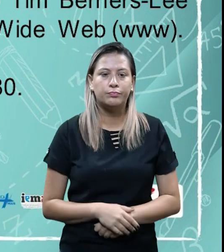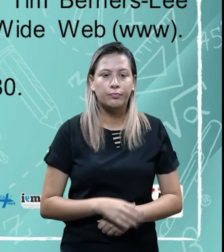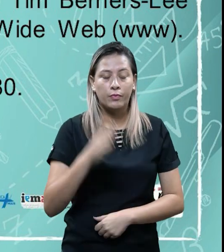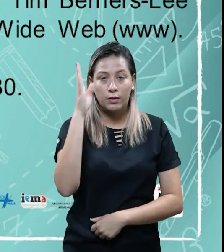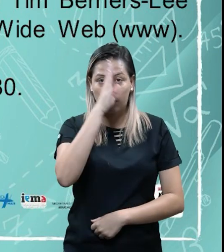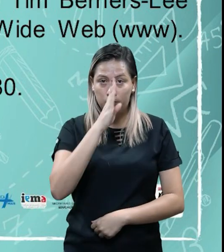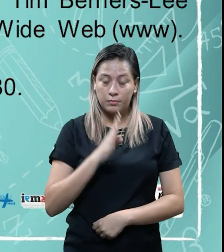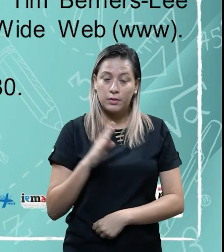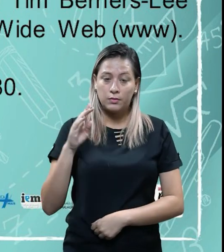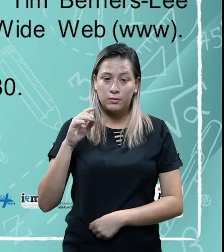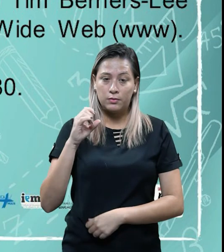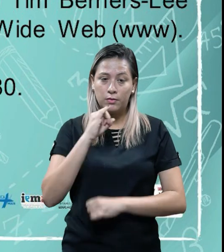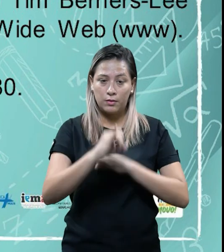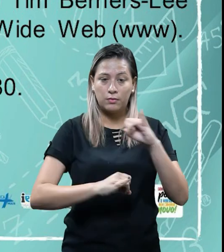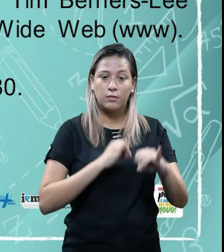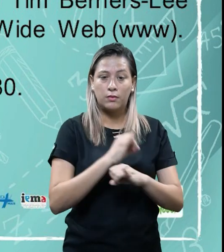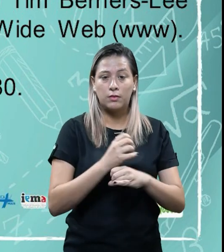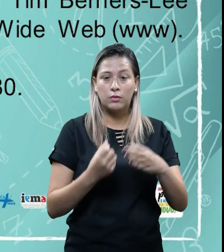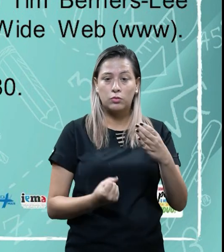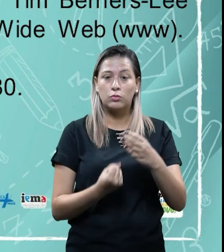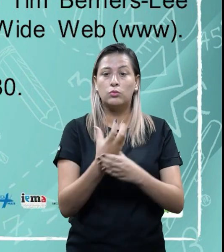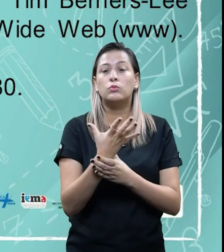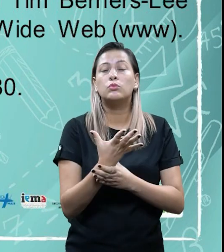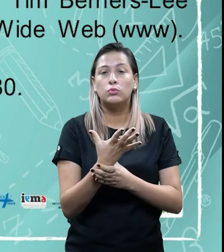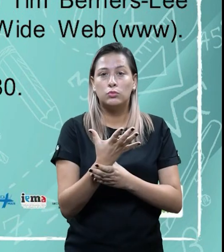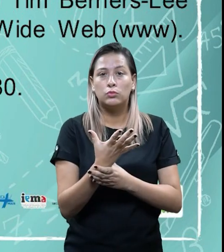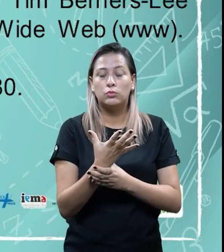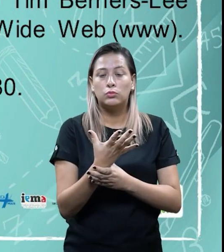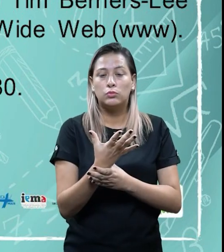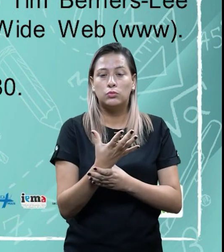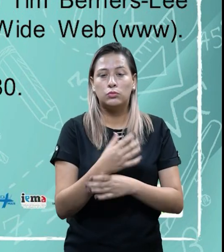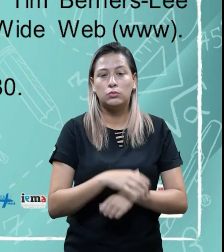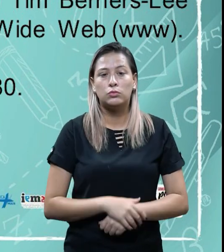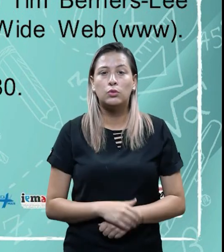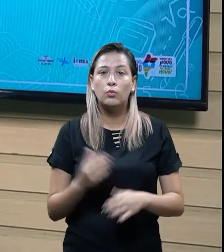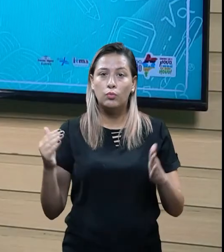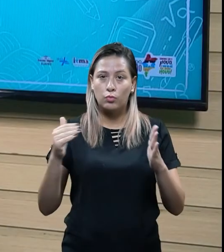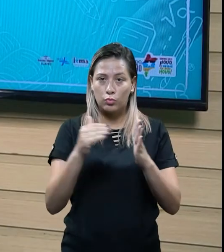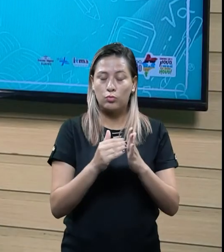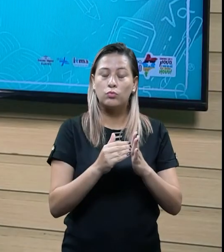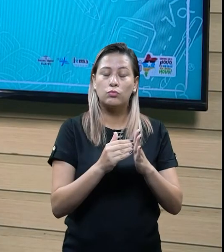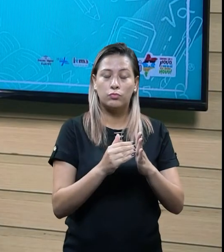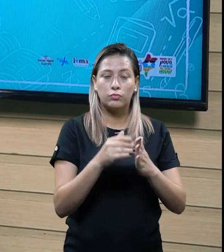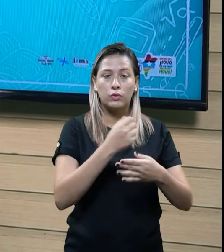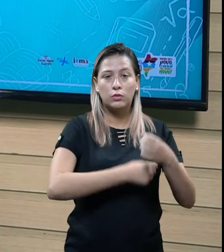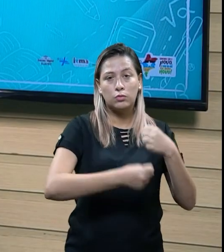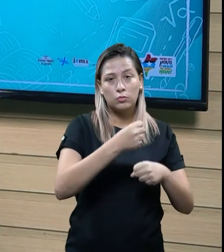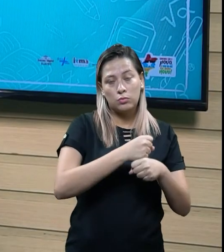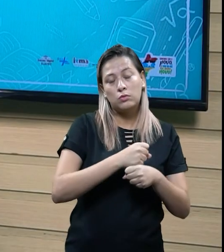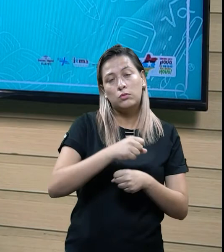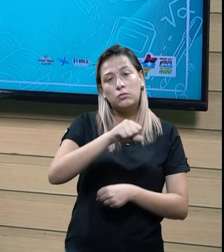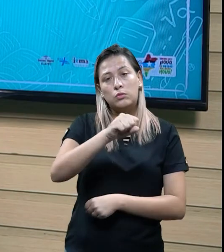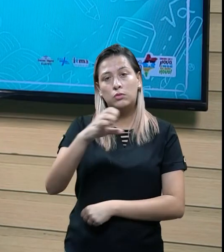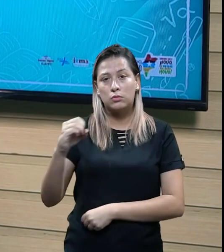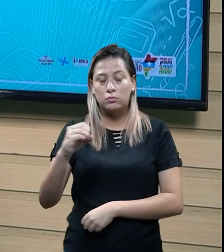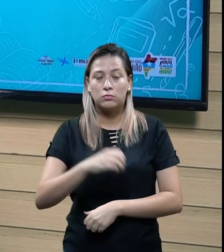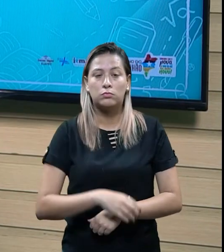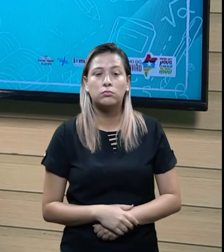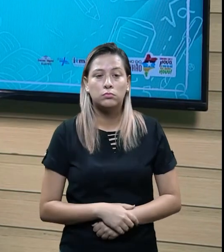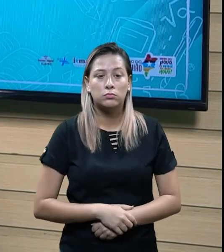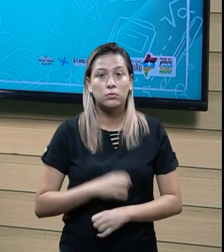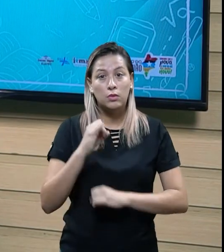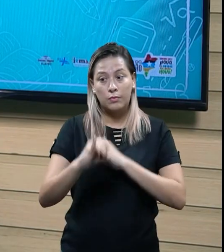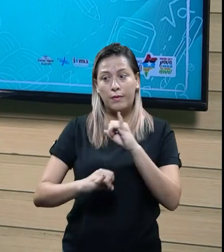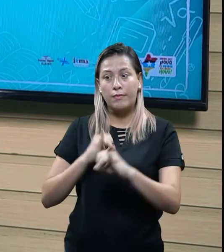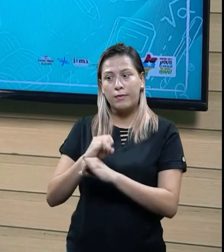de 80. Tá? A internet é aquilo que você consegue acessar qualquer informação, você